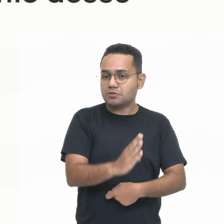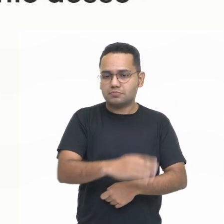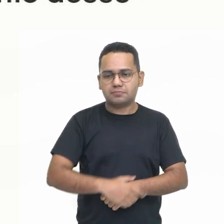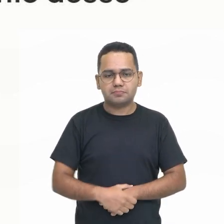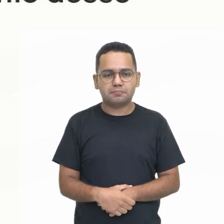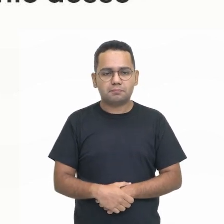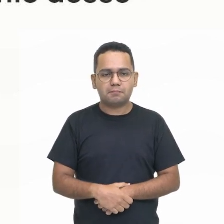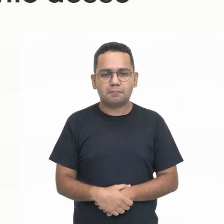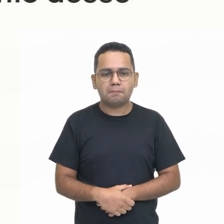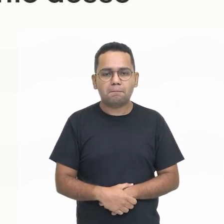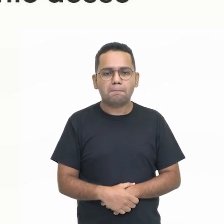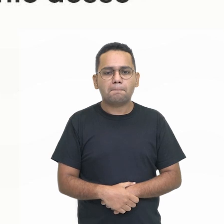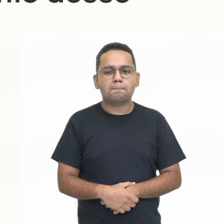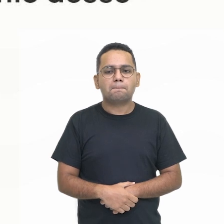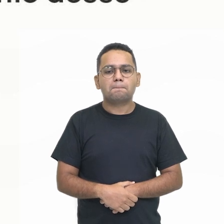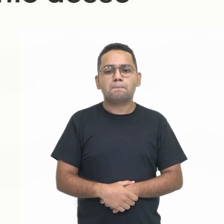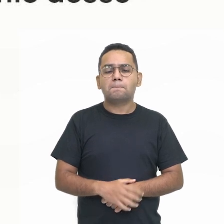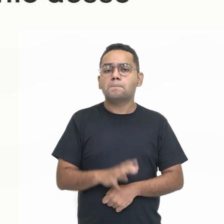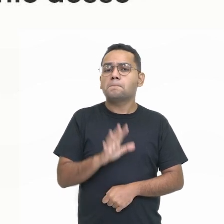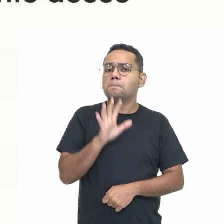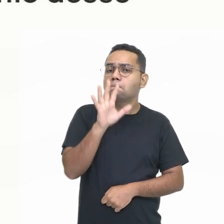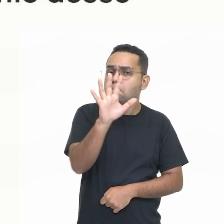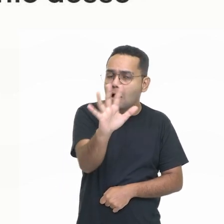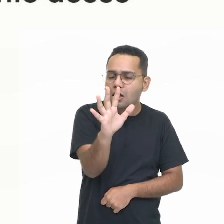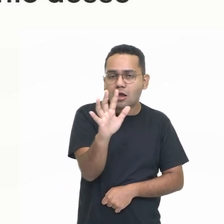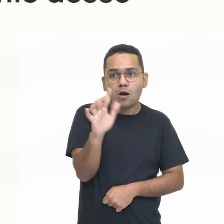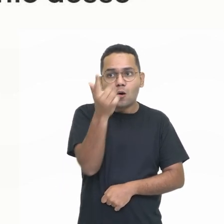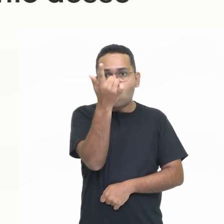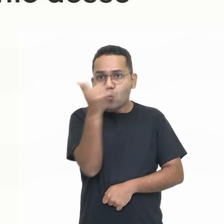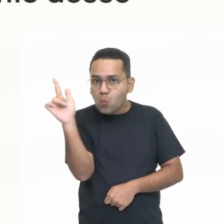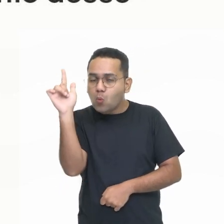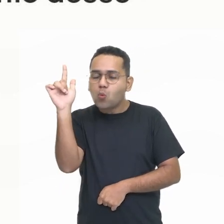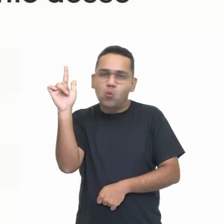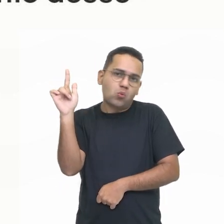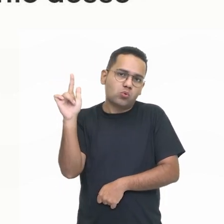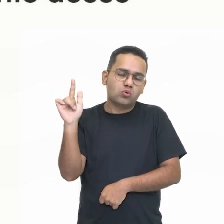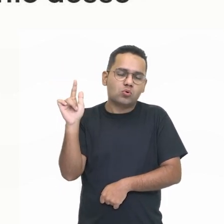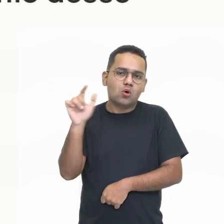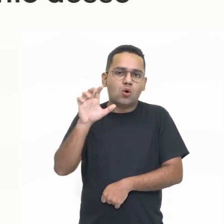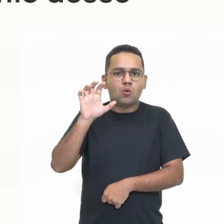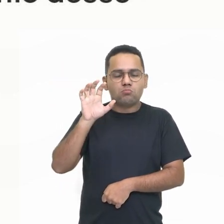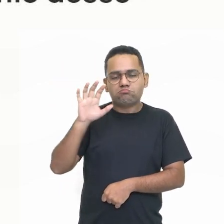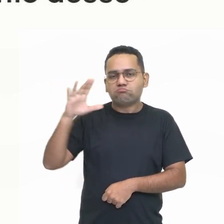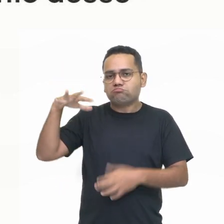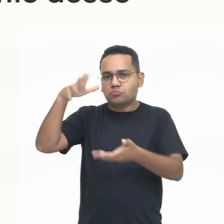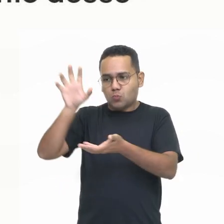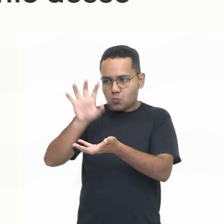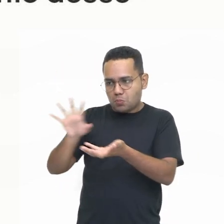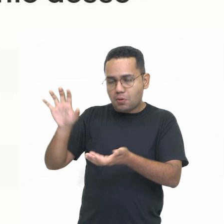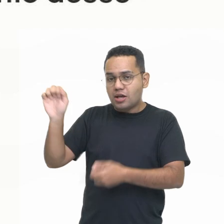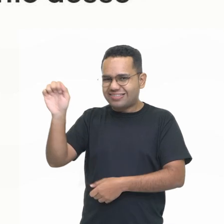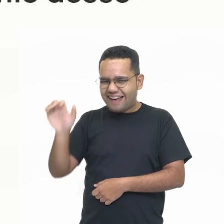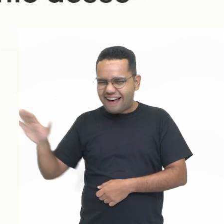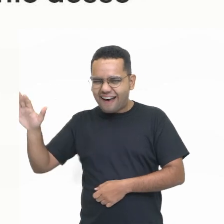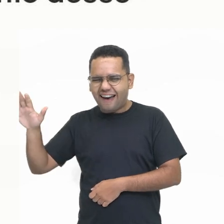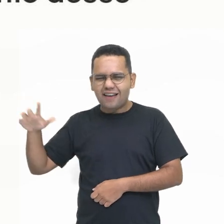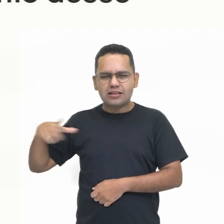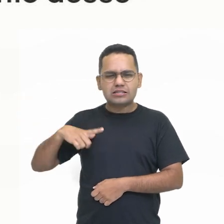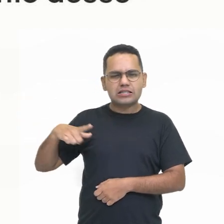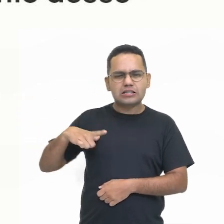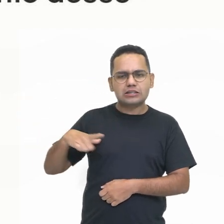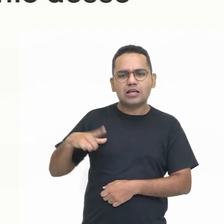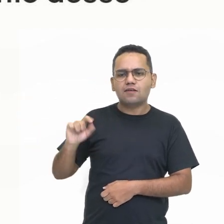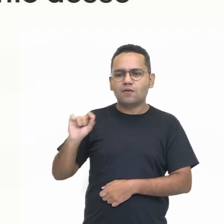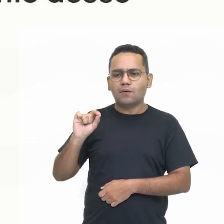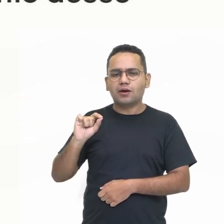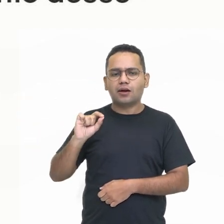a concorrência da borracha asiática, né, da plantação sistemática na Ásia,